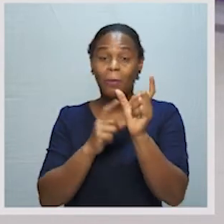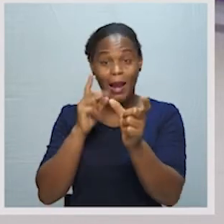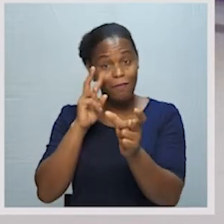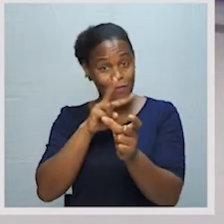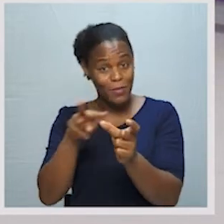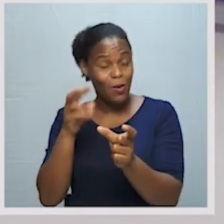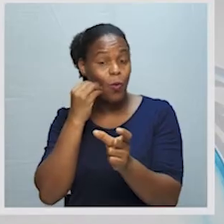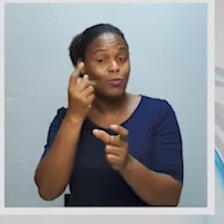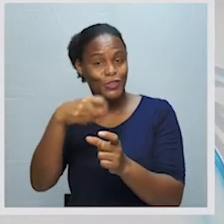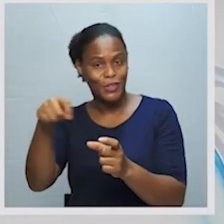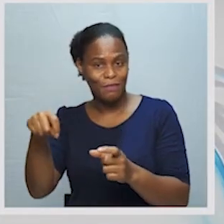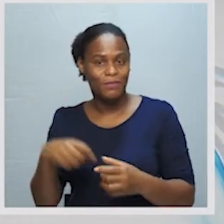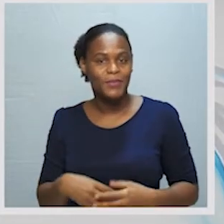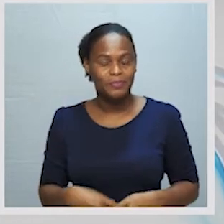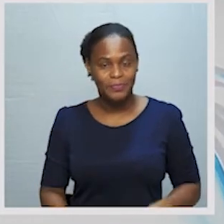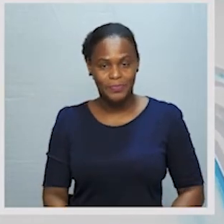social.